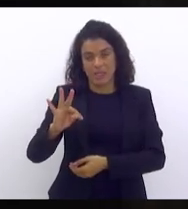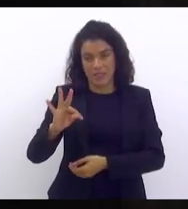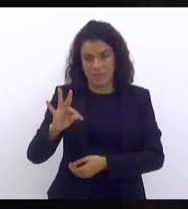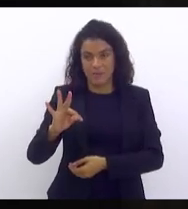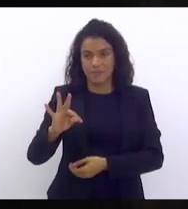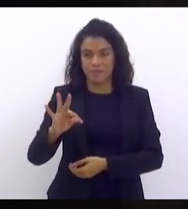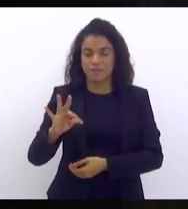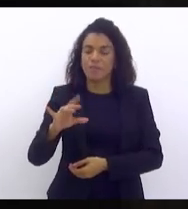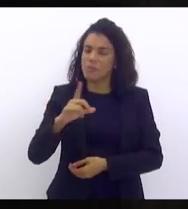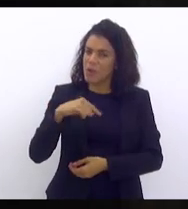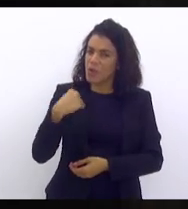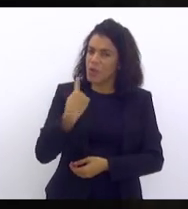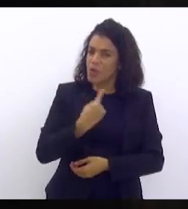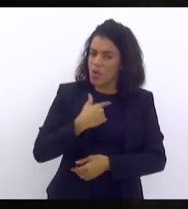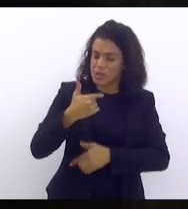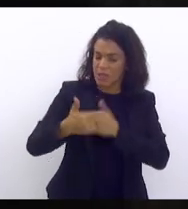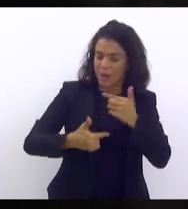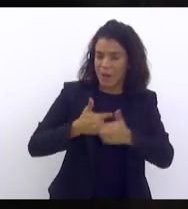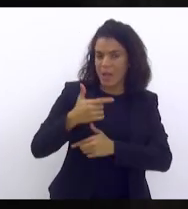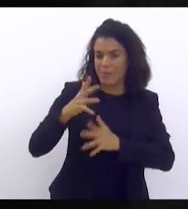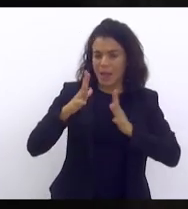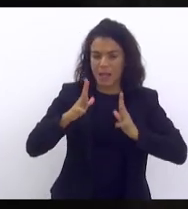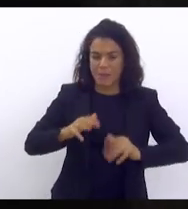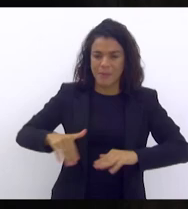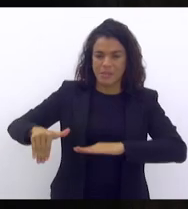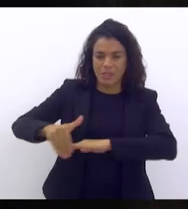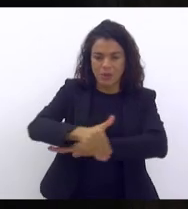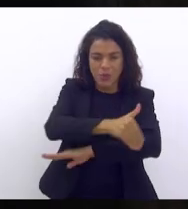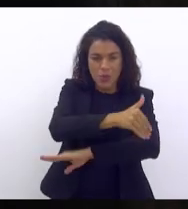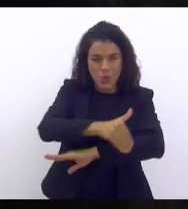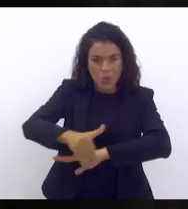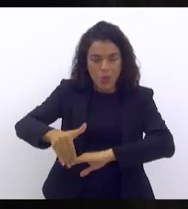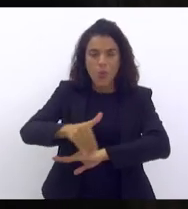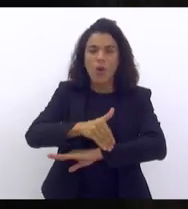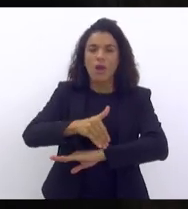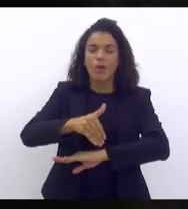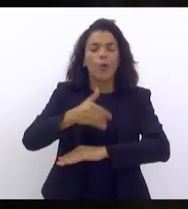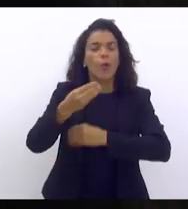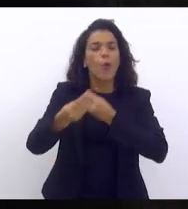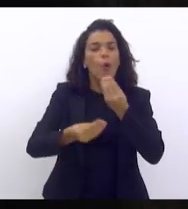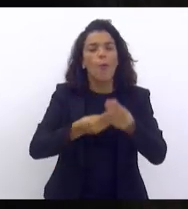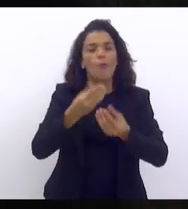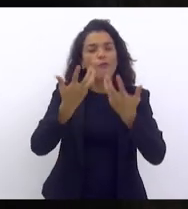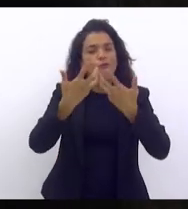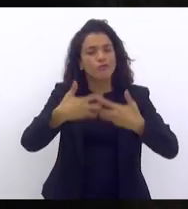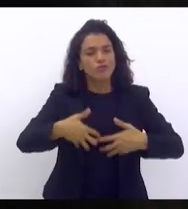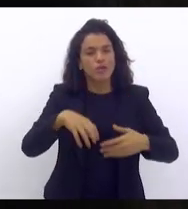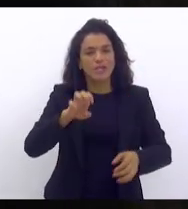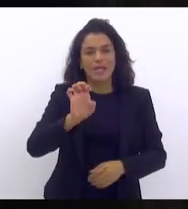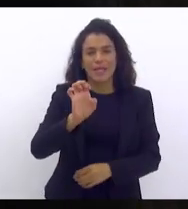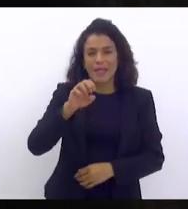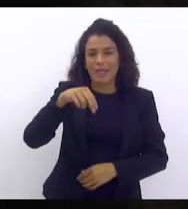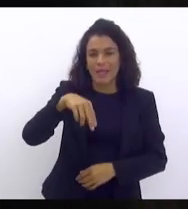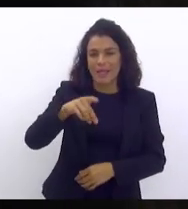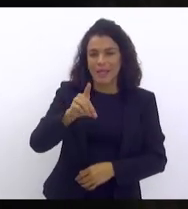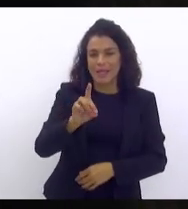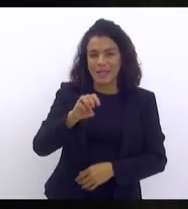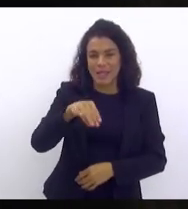história, né, como surgiu o edemia no município, né, do Rio de